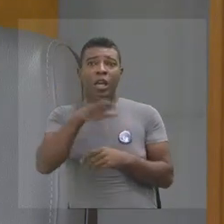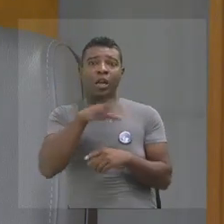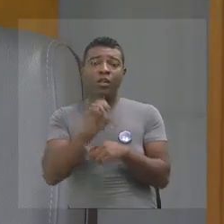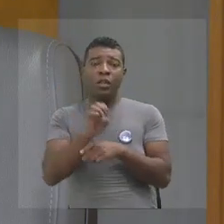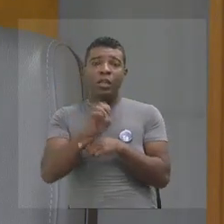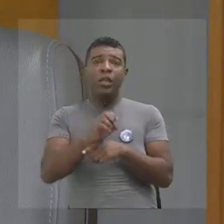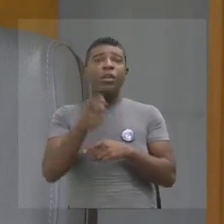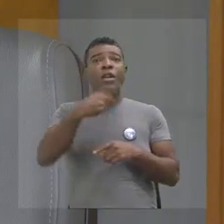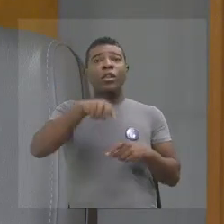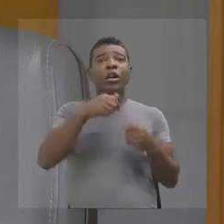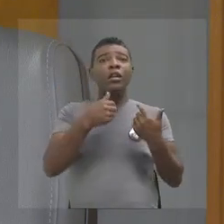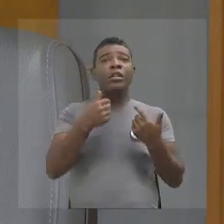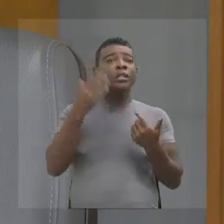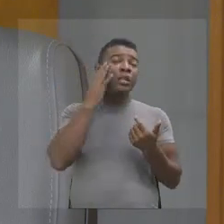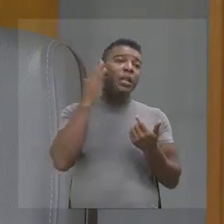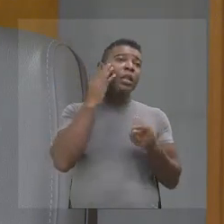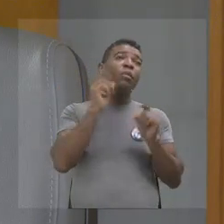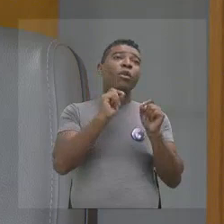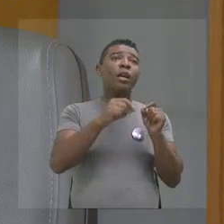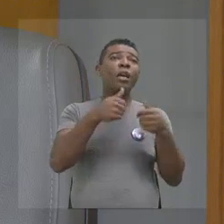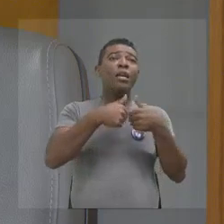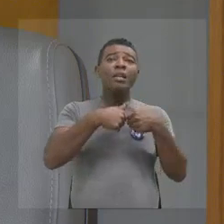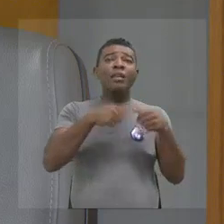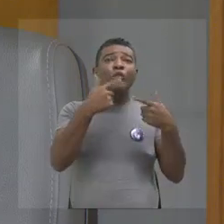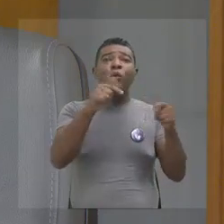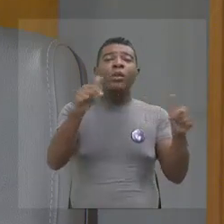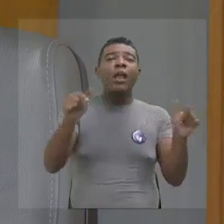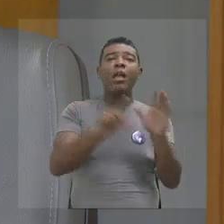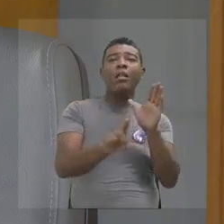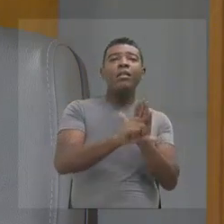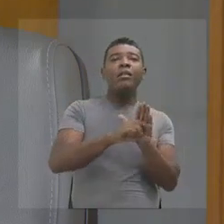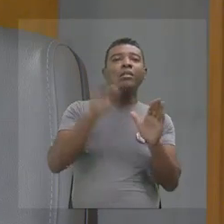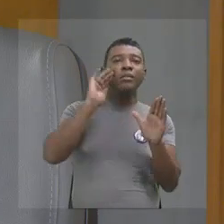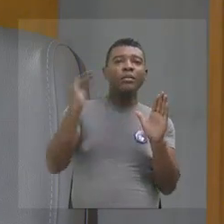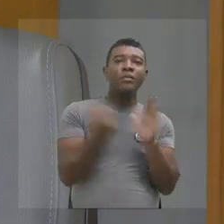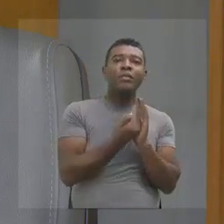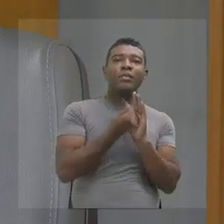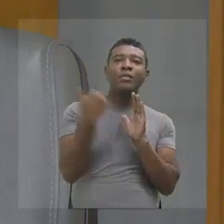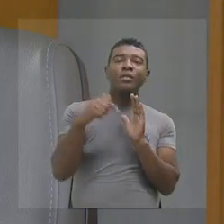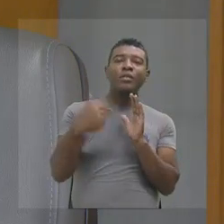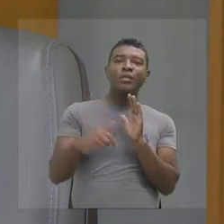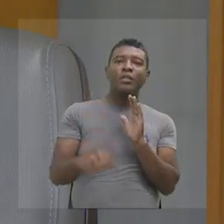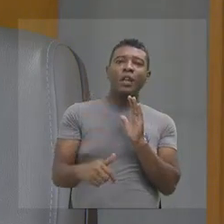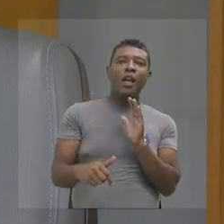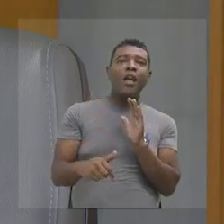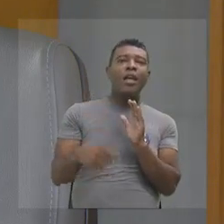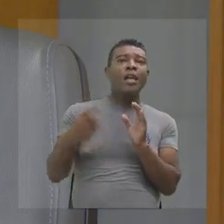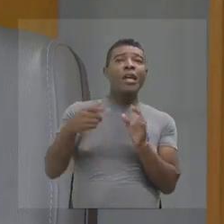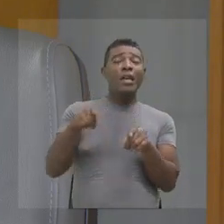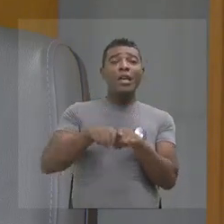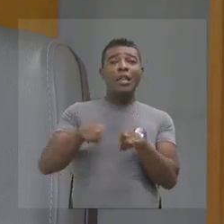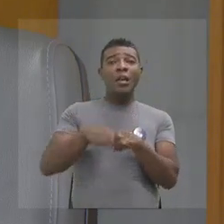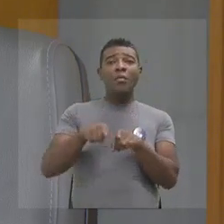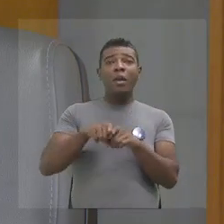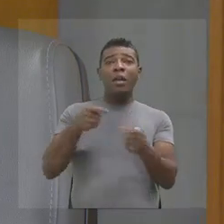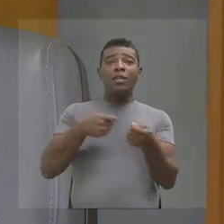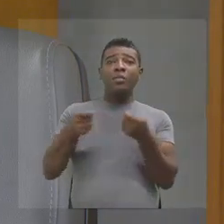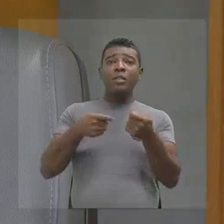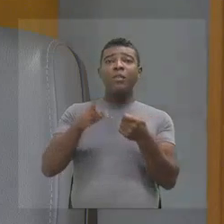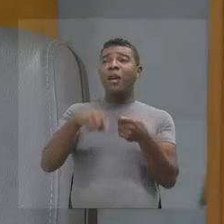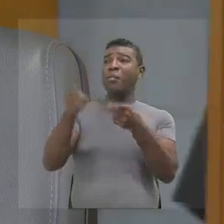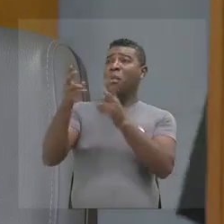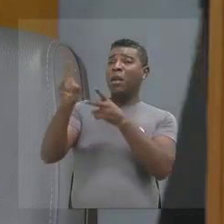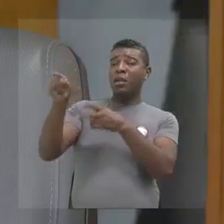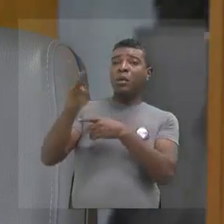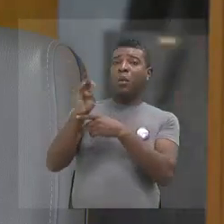flexibilização especialmente em medidas infralegais medidas administrativas para que a gente possa fazer o que a bela acabou de trazer aqui